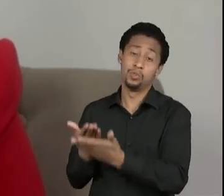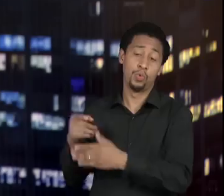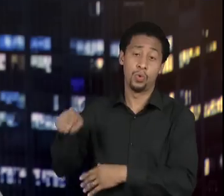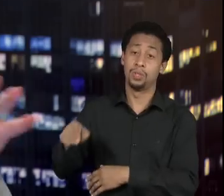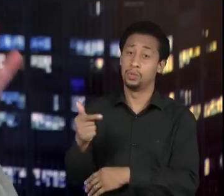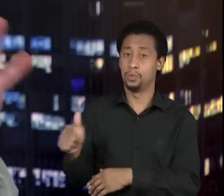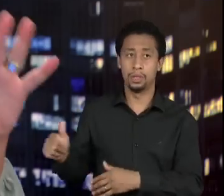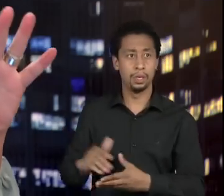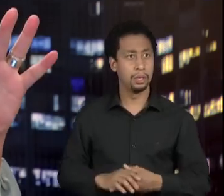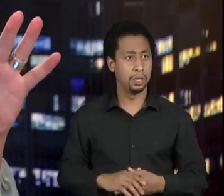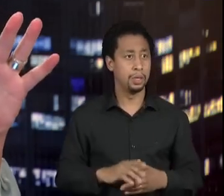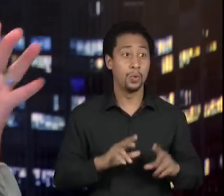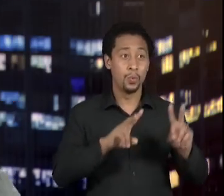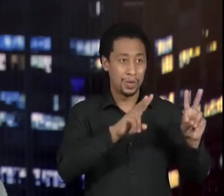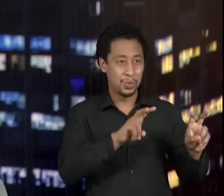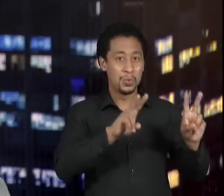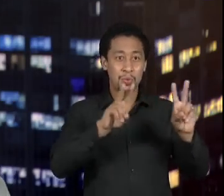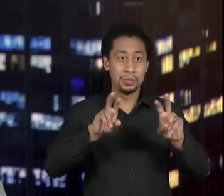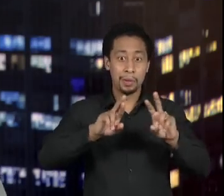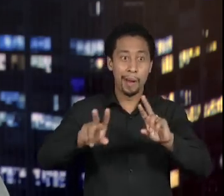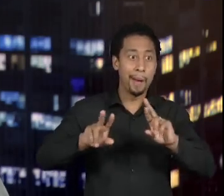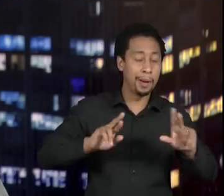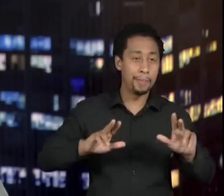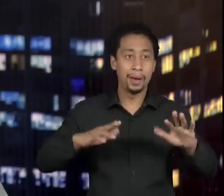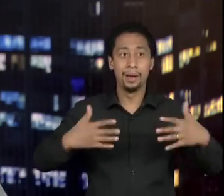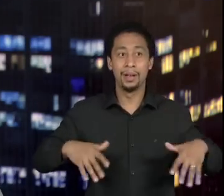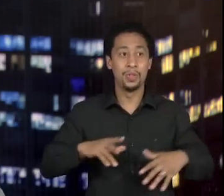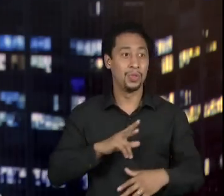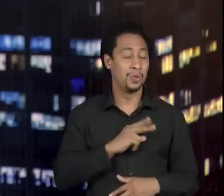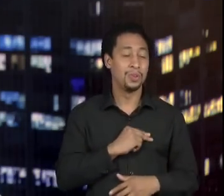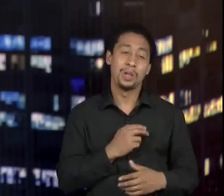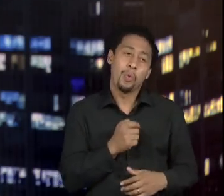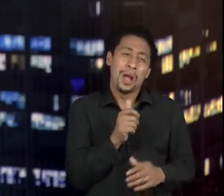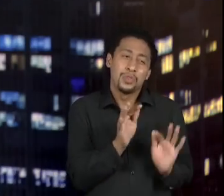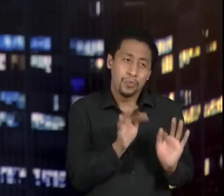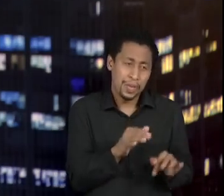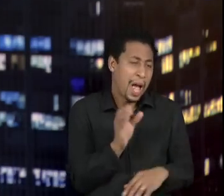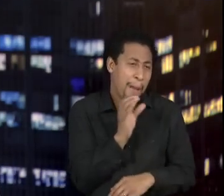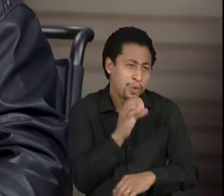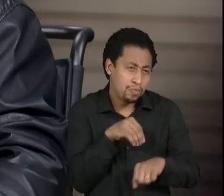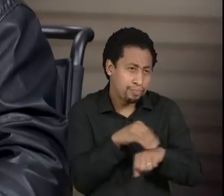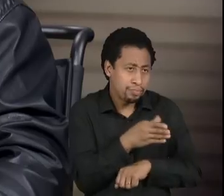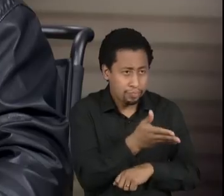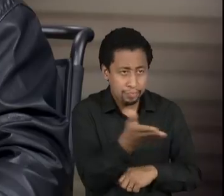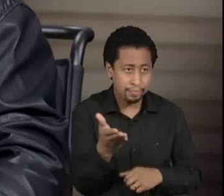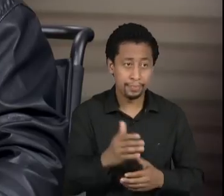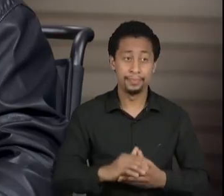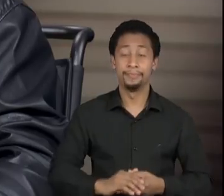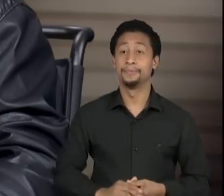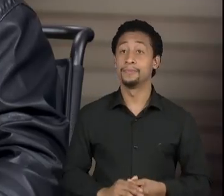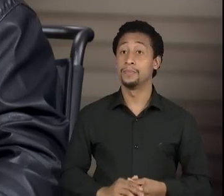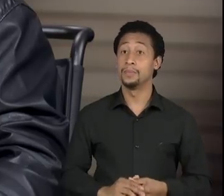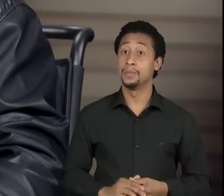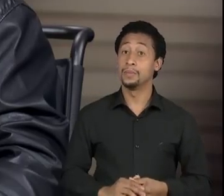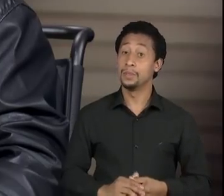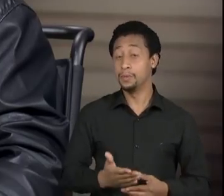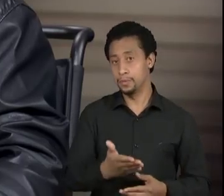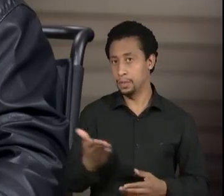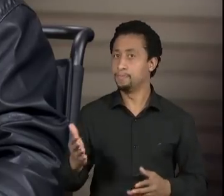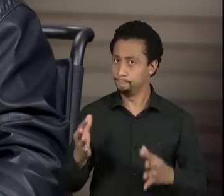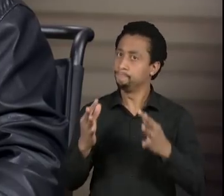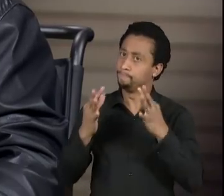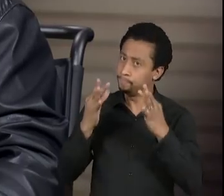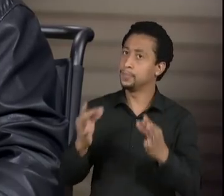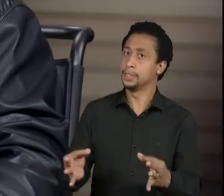É um assunto que tem vários pontos aqui, estamos chegando ao final. Última palavrinha, rapidamente, professor. Eu queria chamar a atenção que